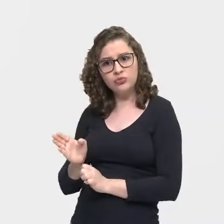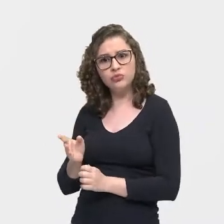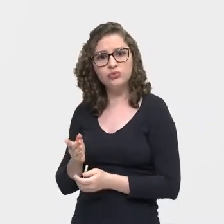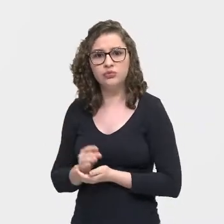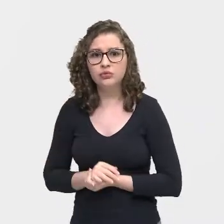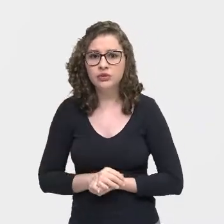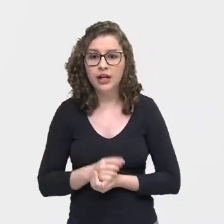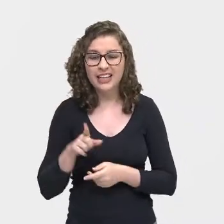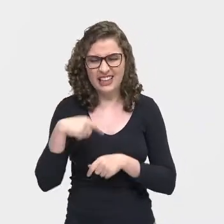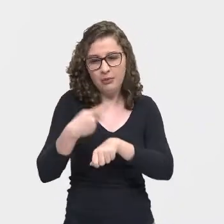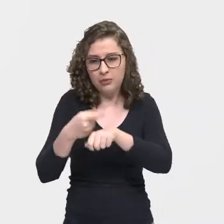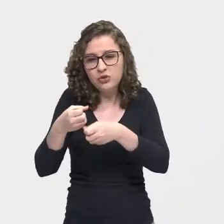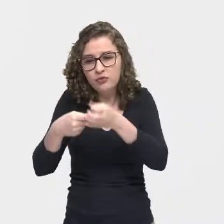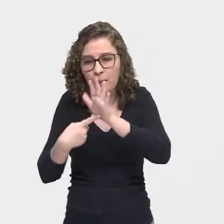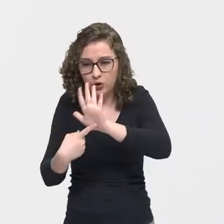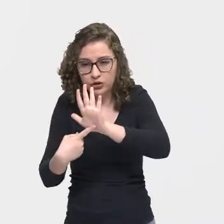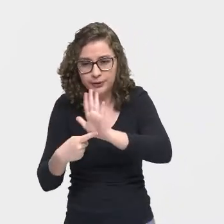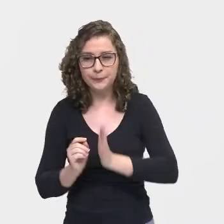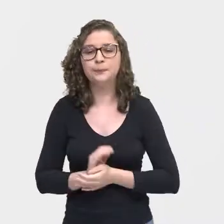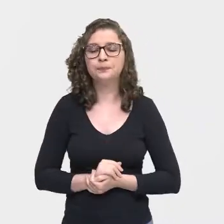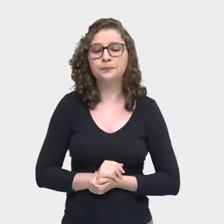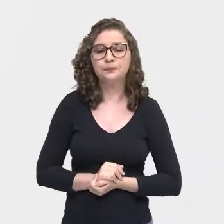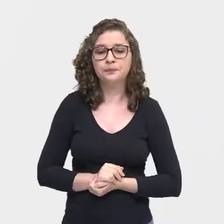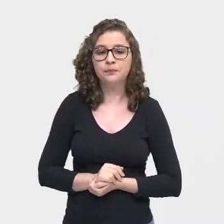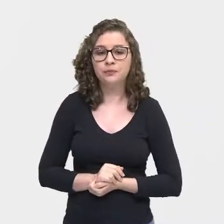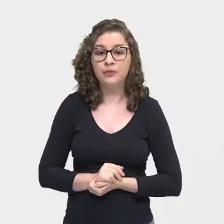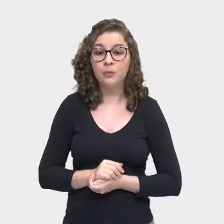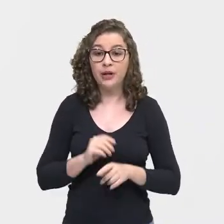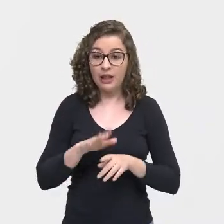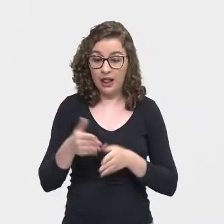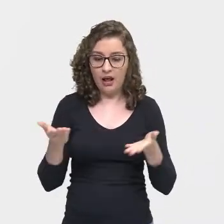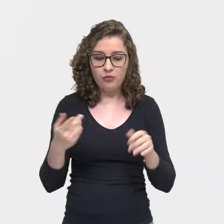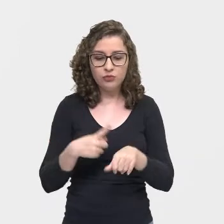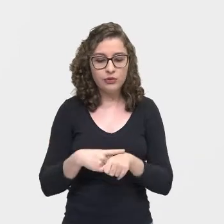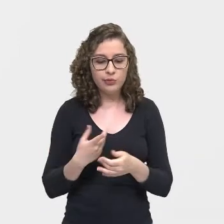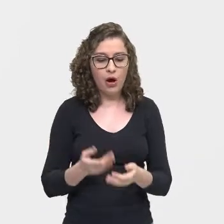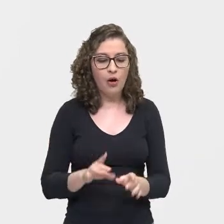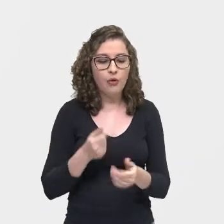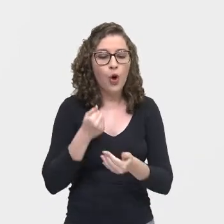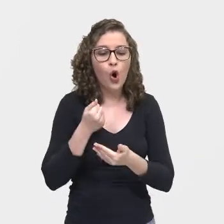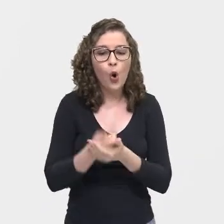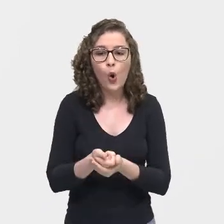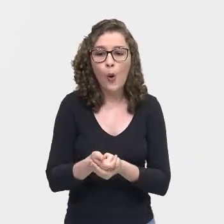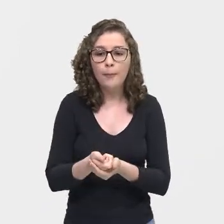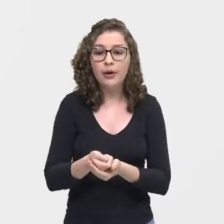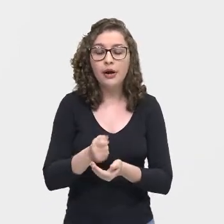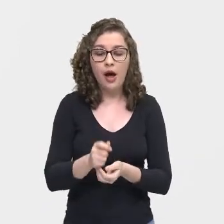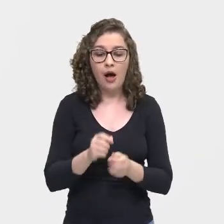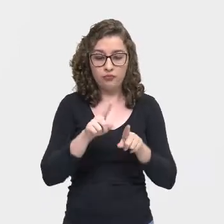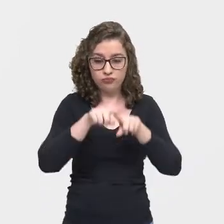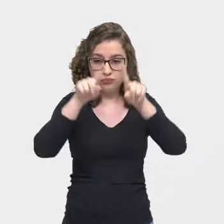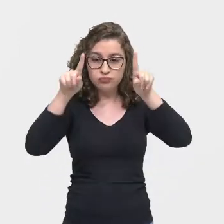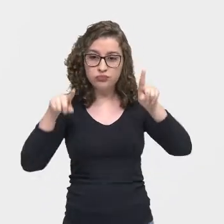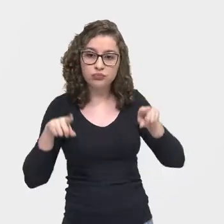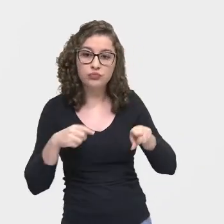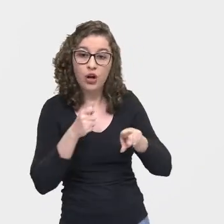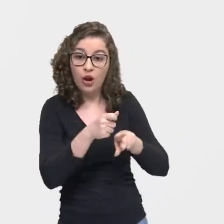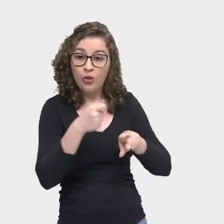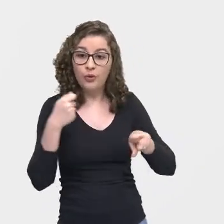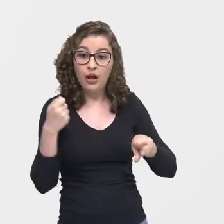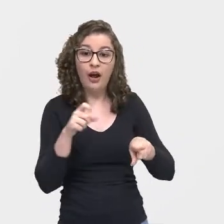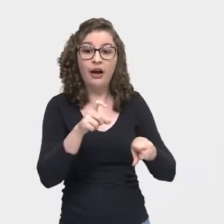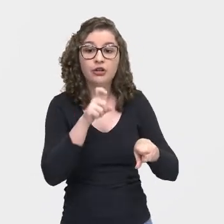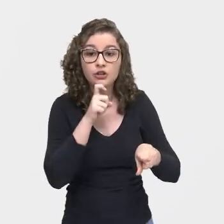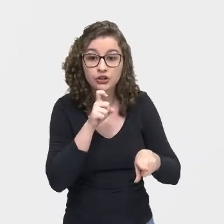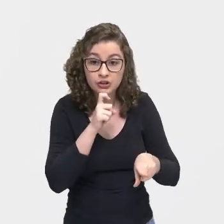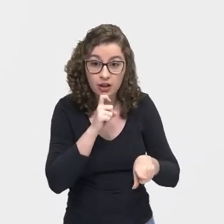vocês, e que o ideal era que a gente, quando compra, né, esse utensílio que é comum para todo mundo, né, que é a presença da